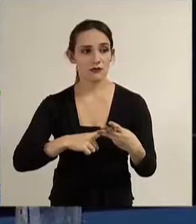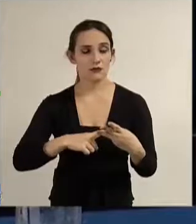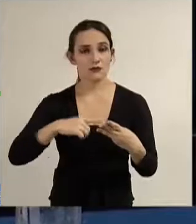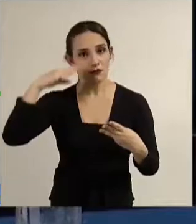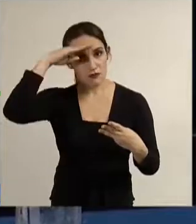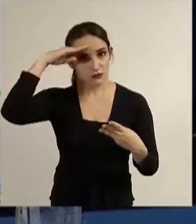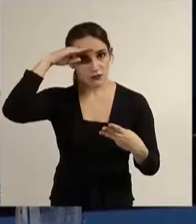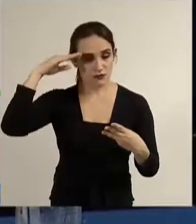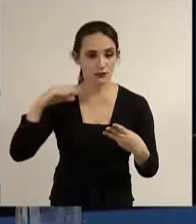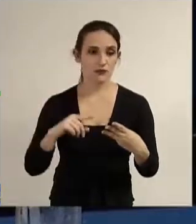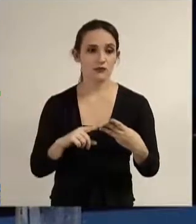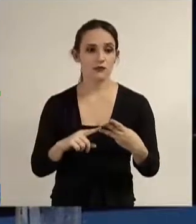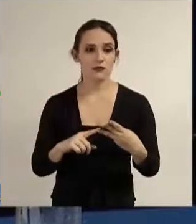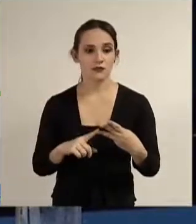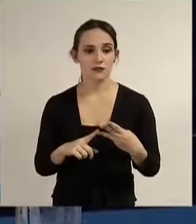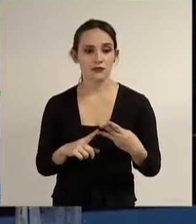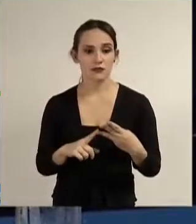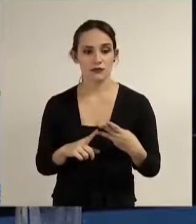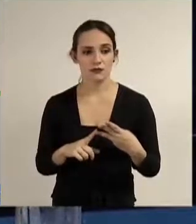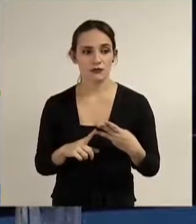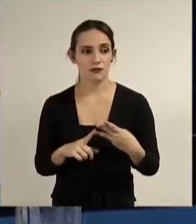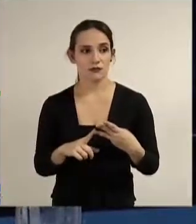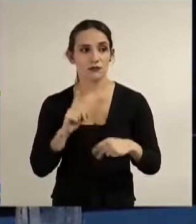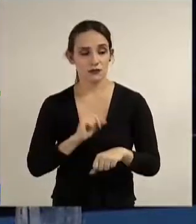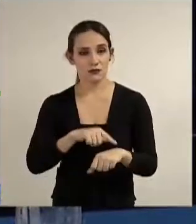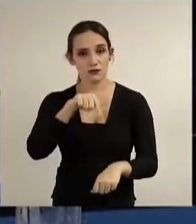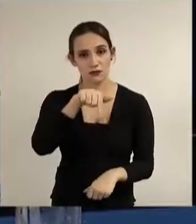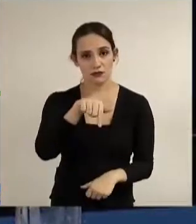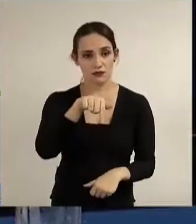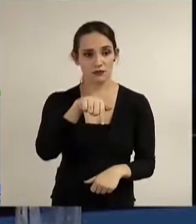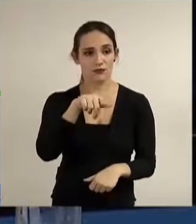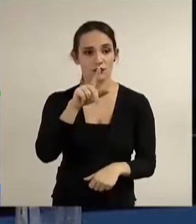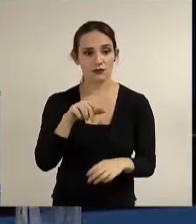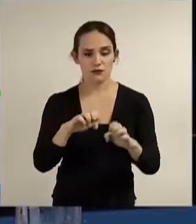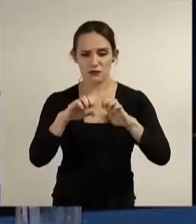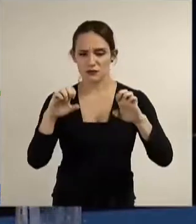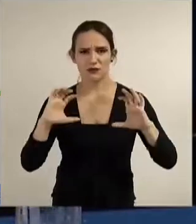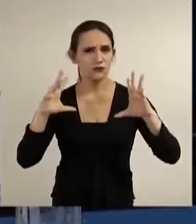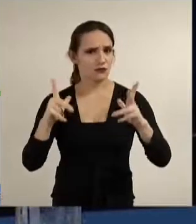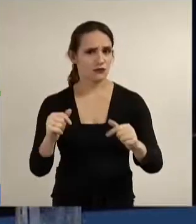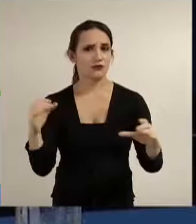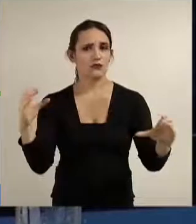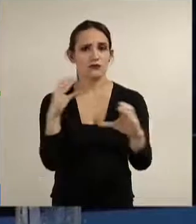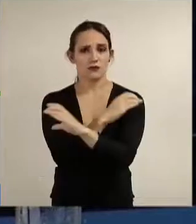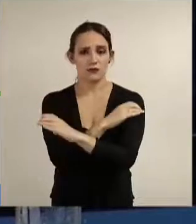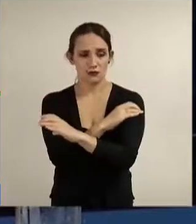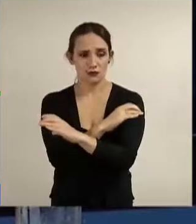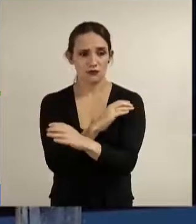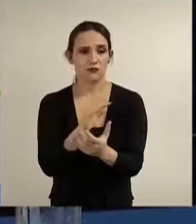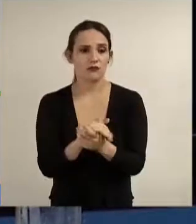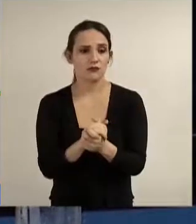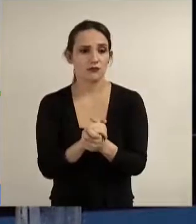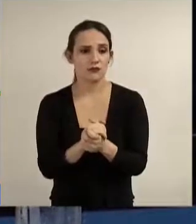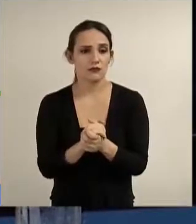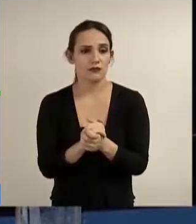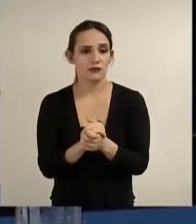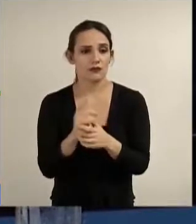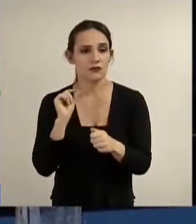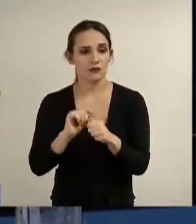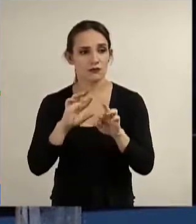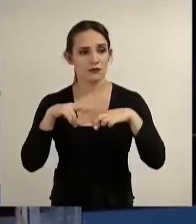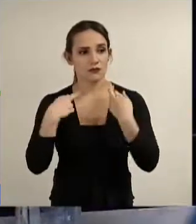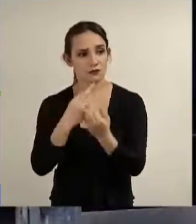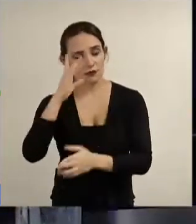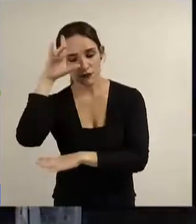Cabo Almi, a partir das 19 horas, com toda a estrutura disponível para a realização de